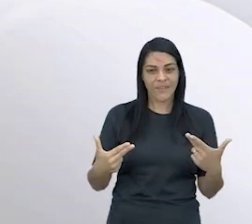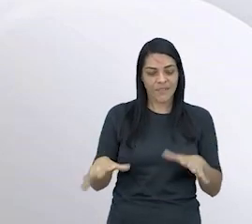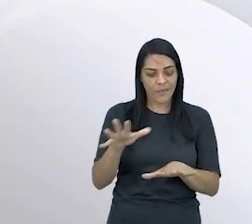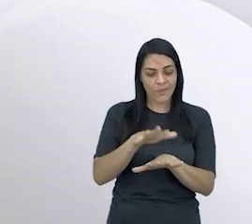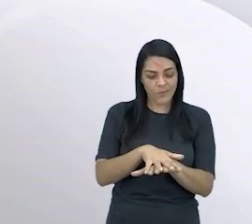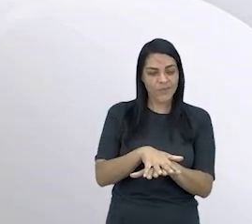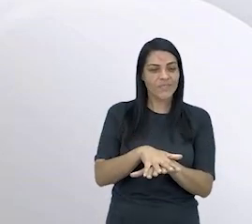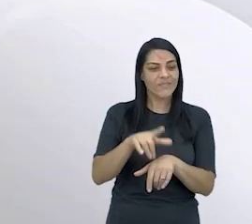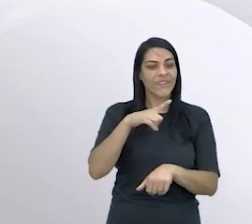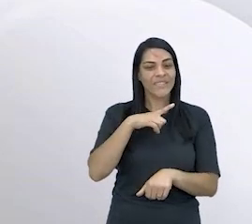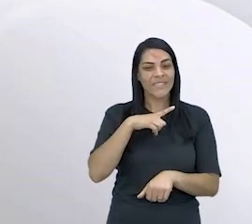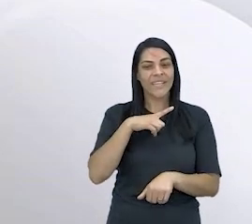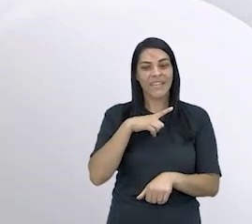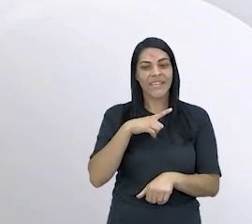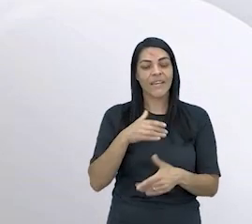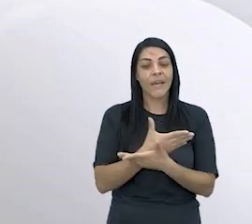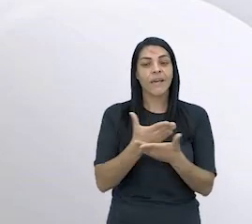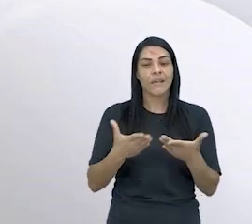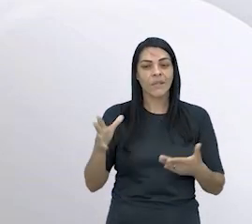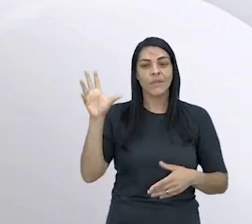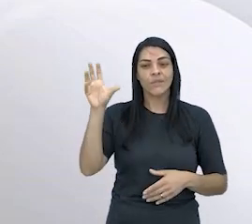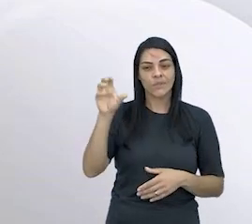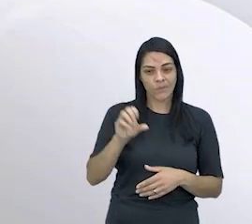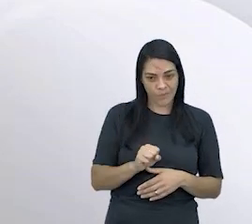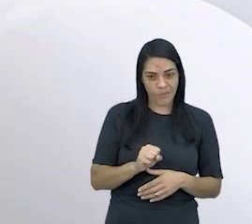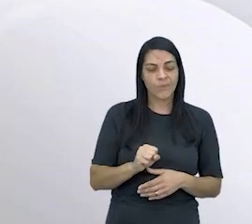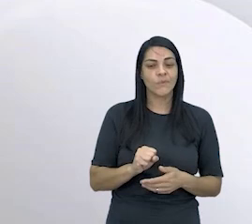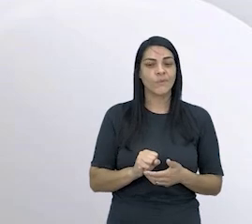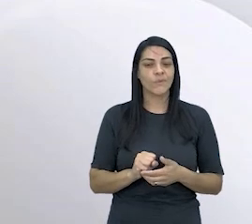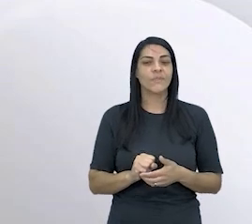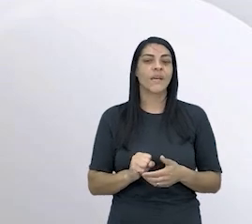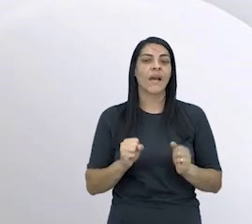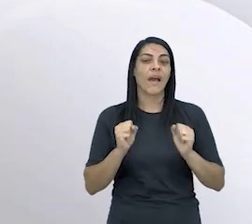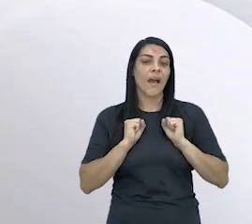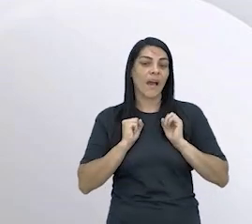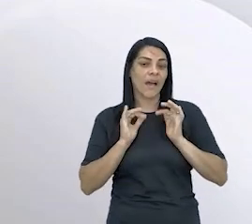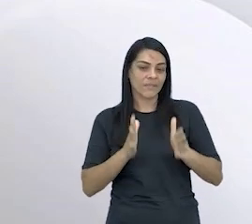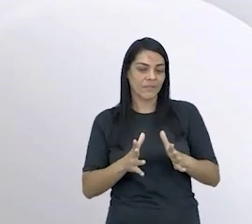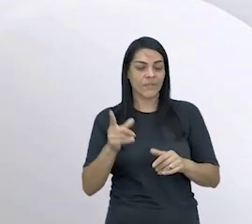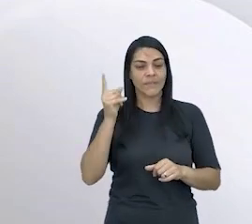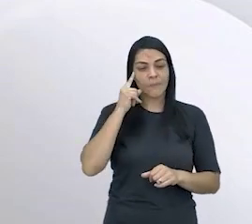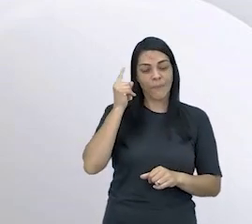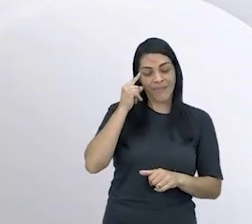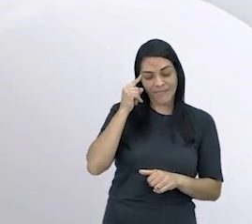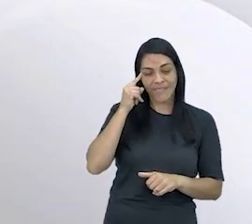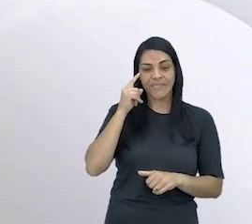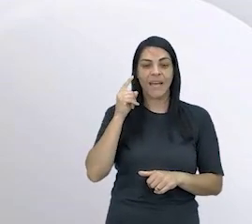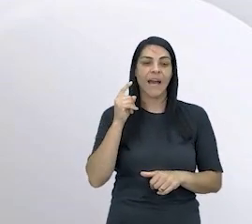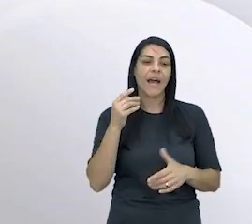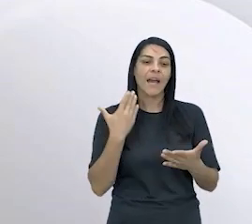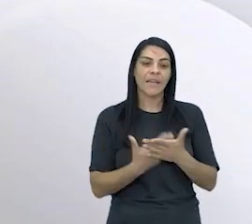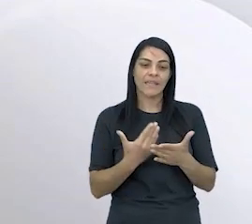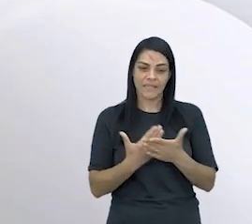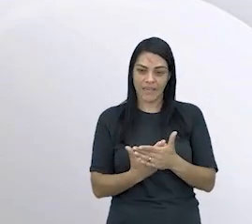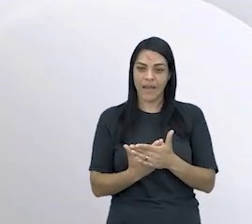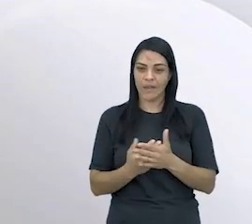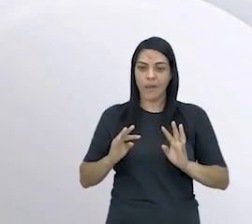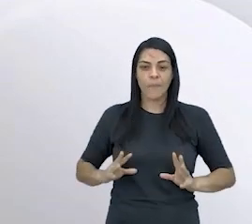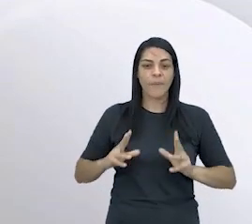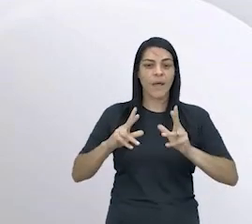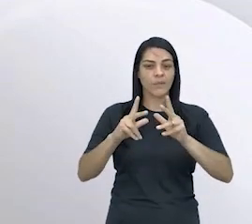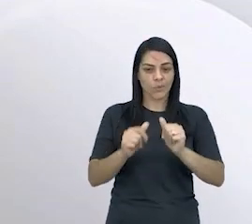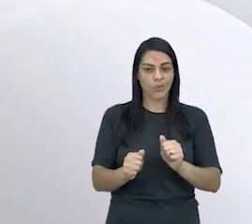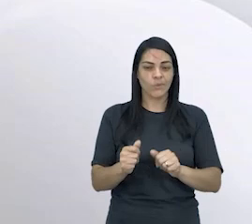né? Que a gente busca, aí, através das nossas ações, pensar em aulas que sejam inclusivas para todos